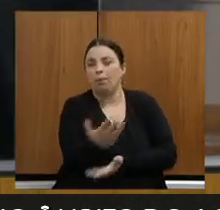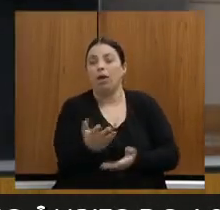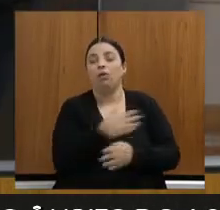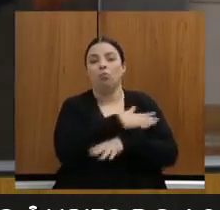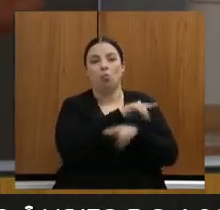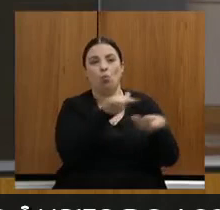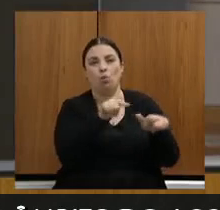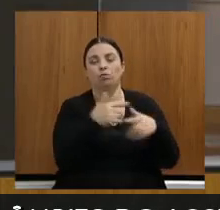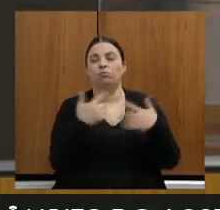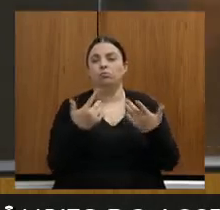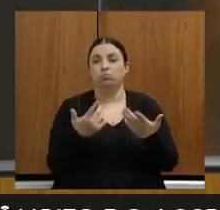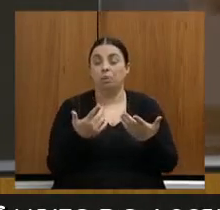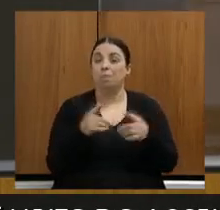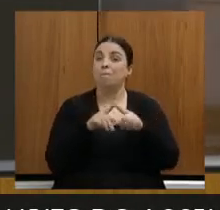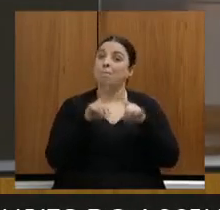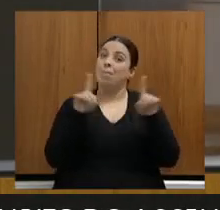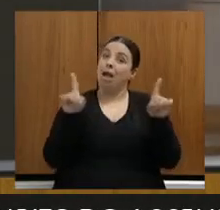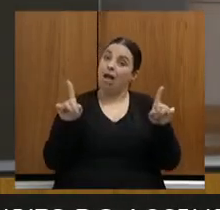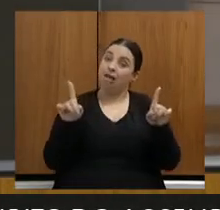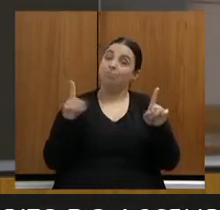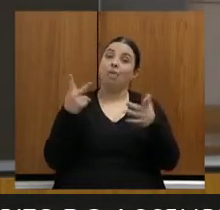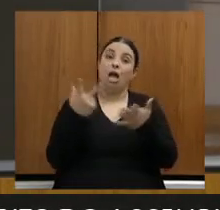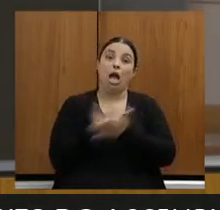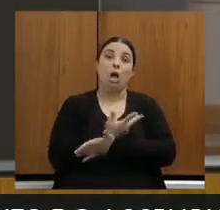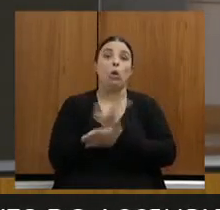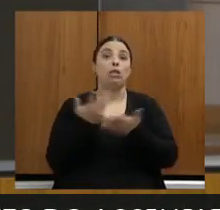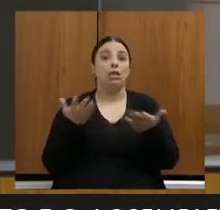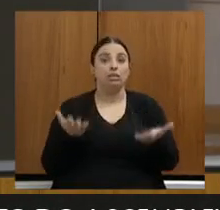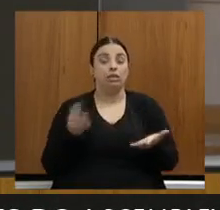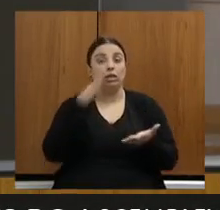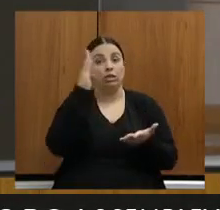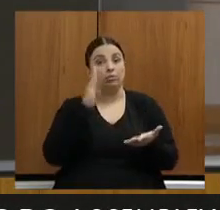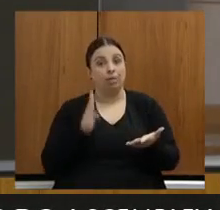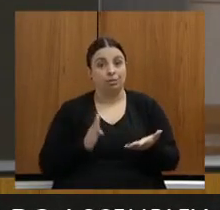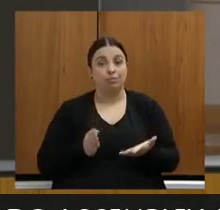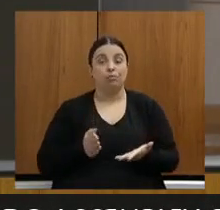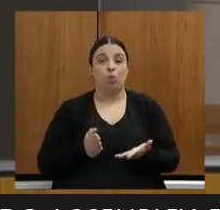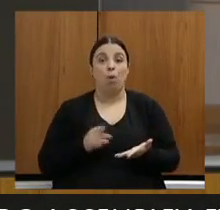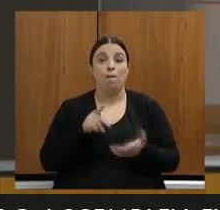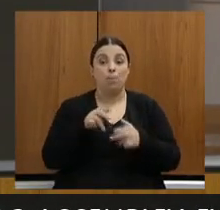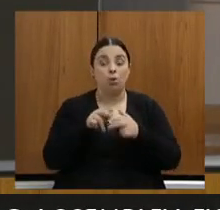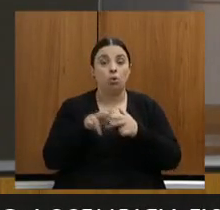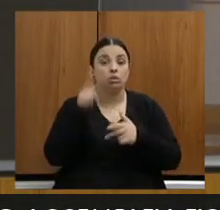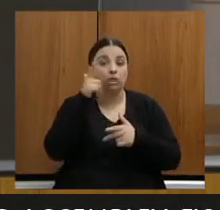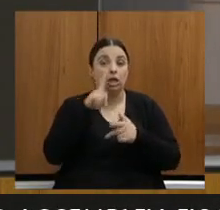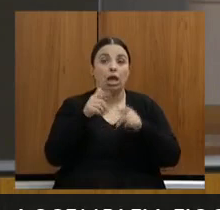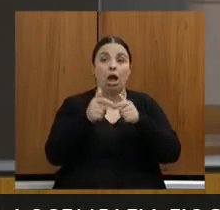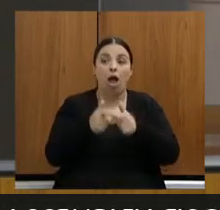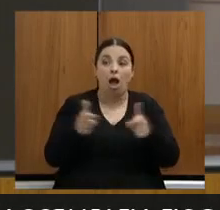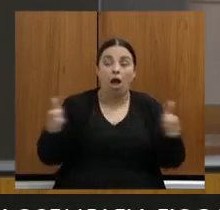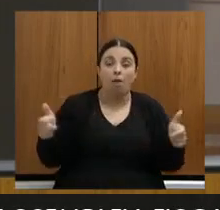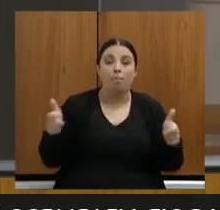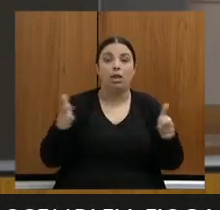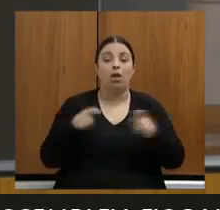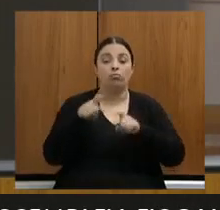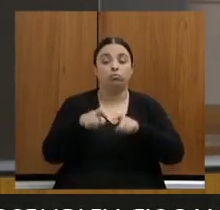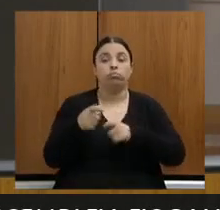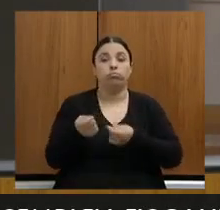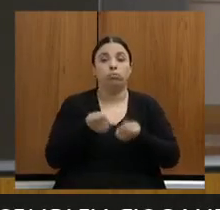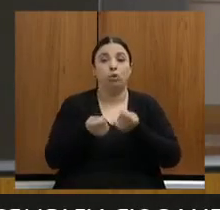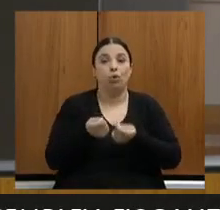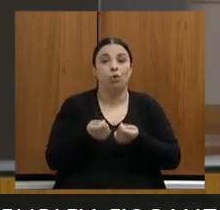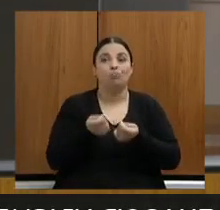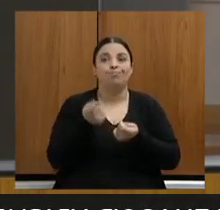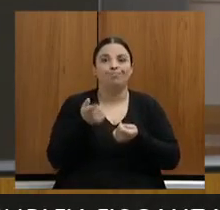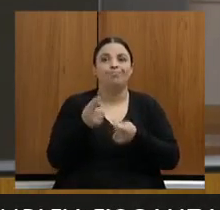a gente às vezes enfrentam um pouco essa realidade da expansão é inclusive o custo da questão ambiental em